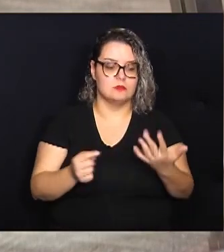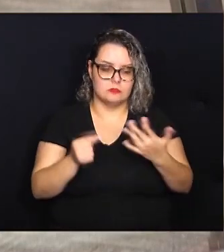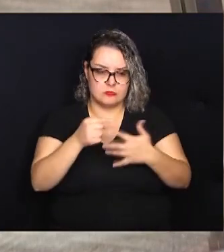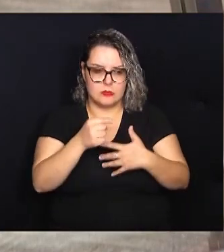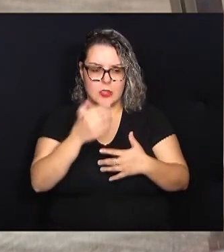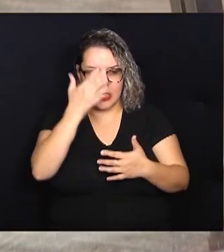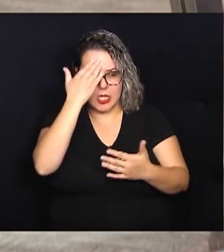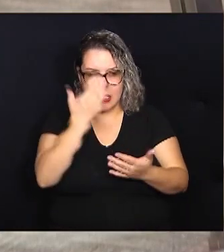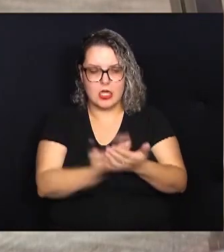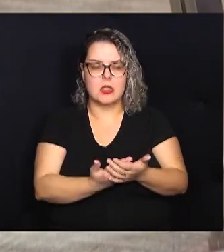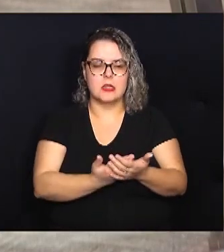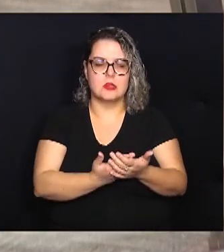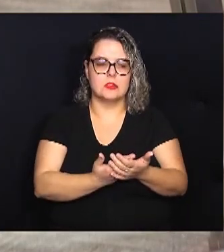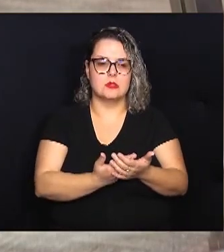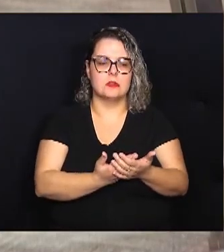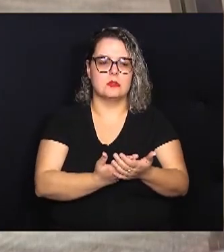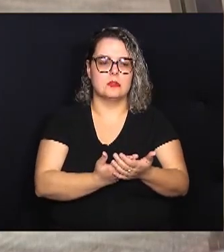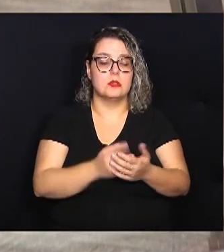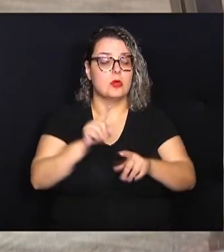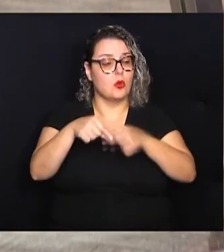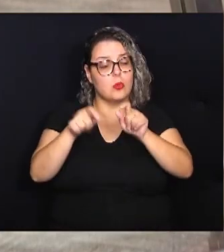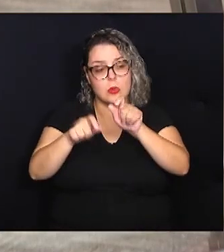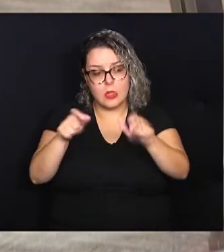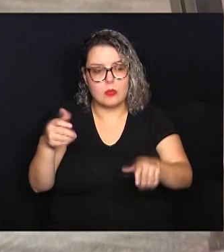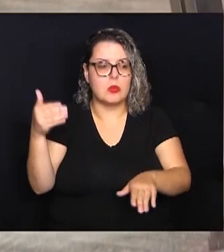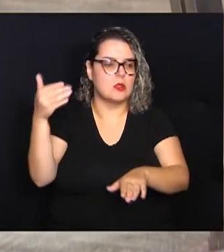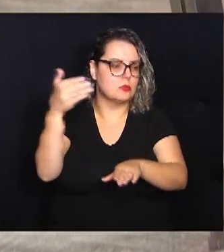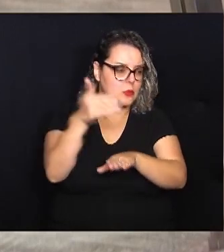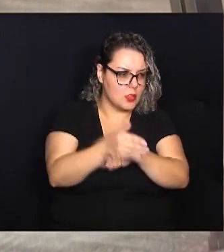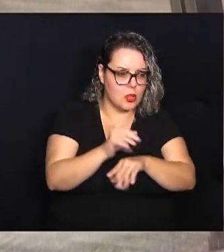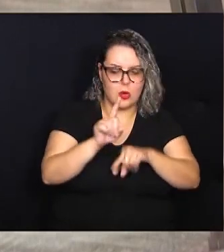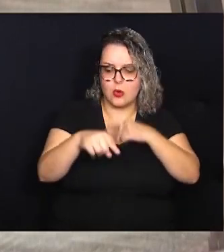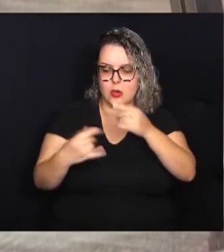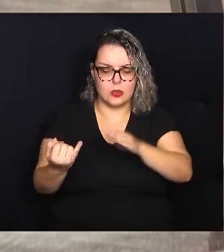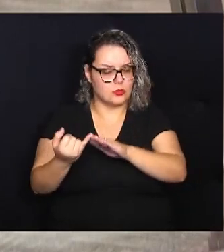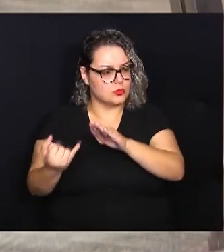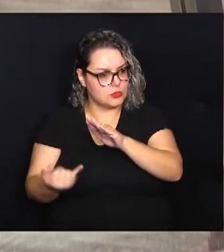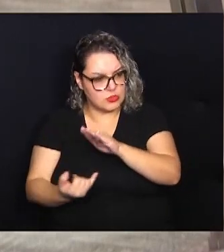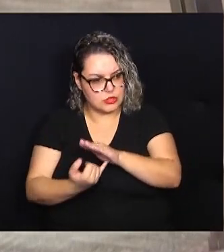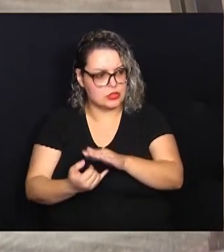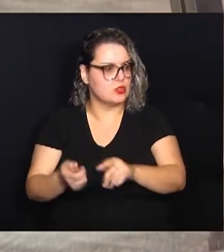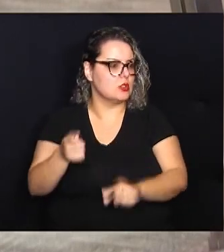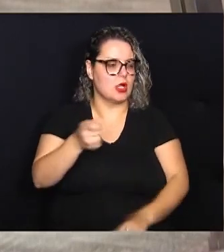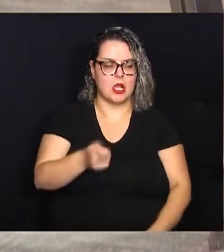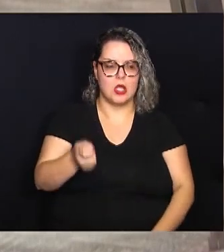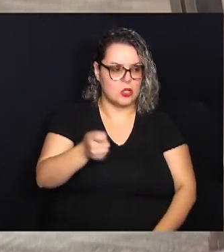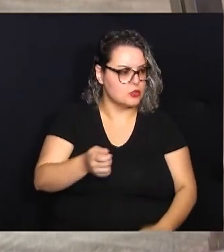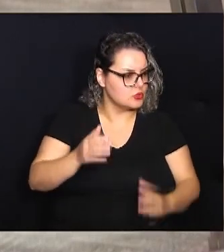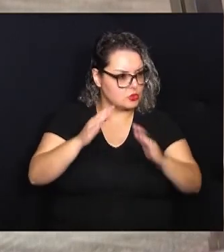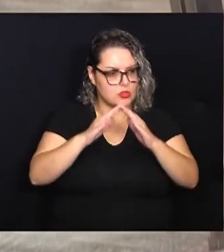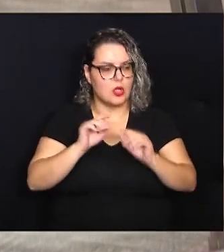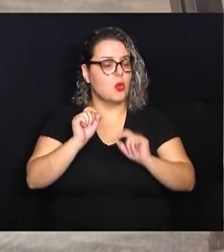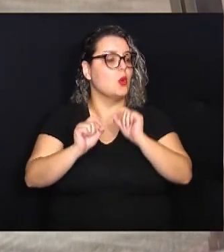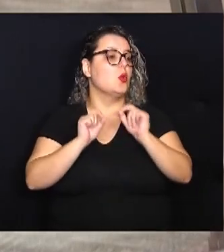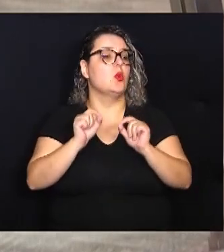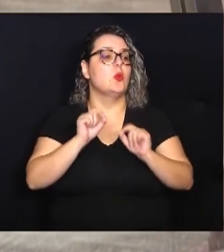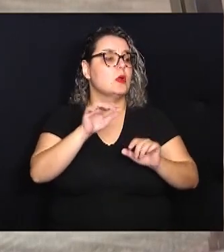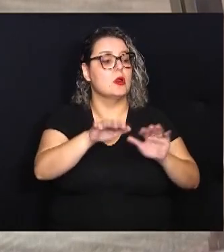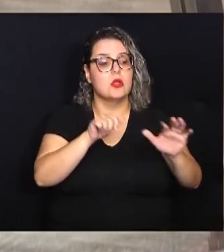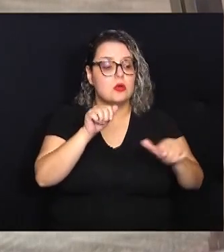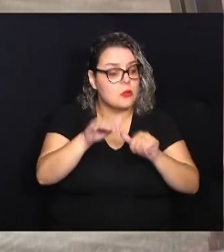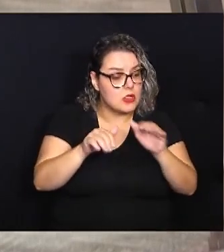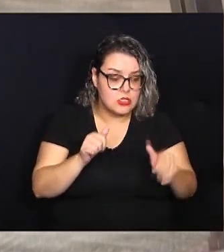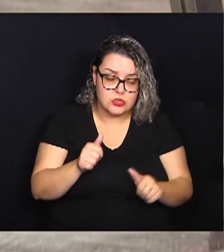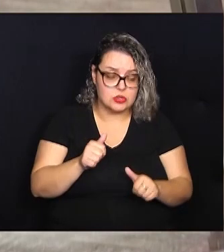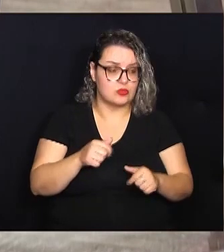que outras pessoas devem participar, outras instituições, associações de moradores, quem que o senhor vai chamar para